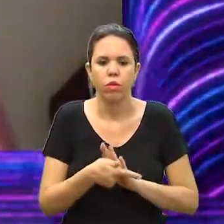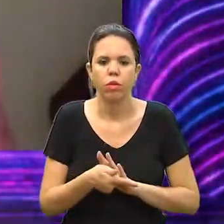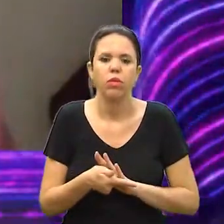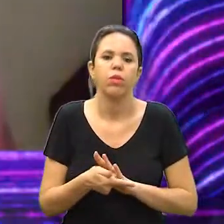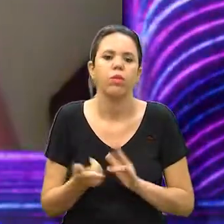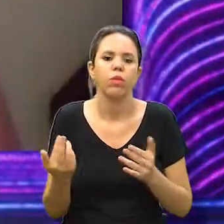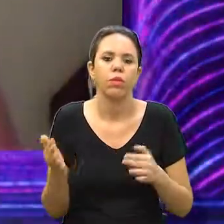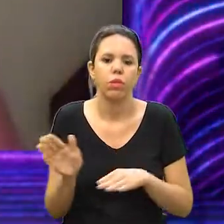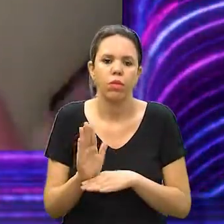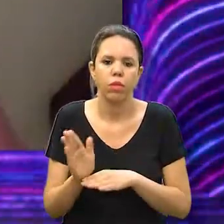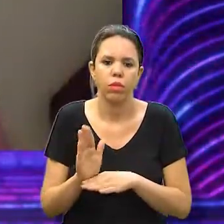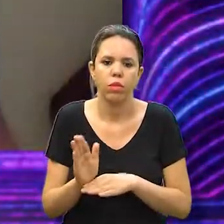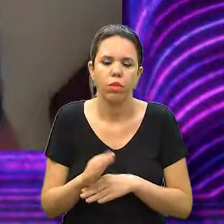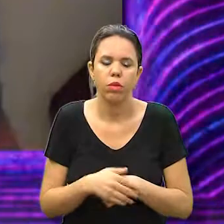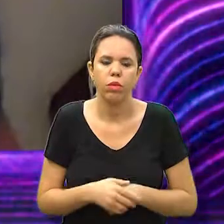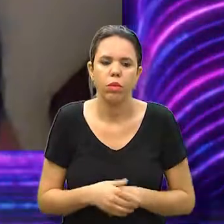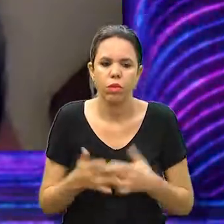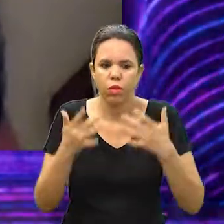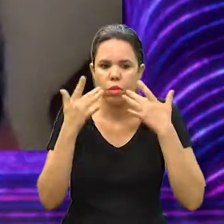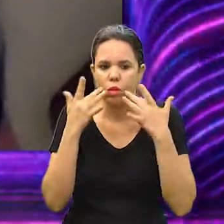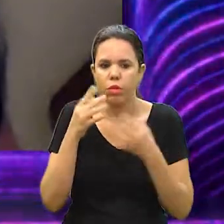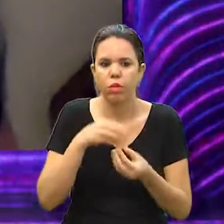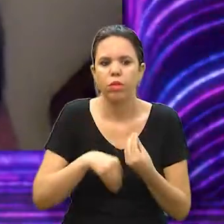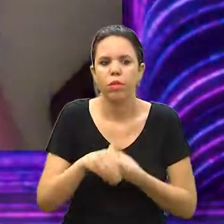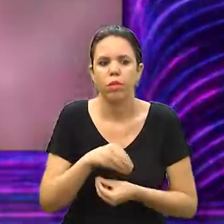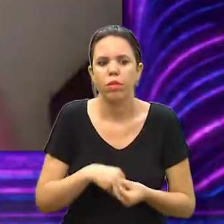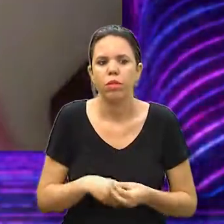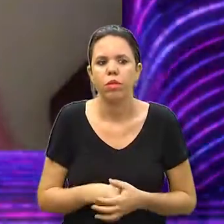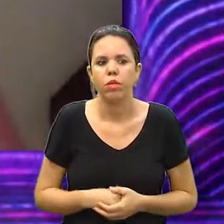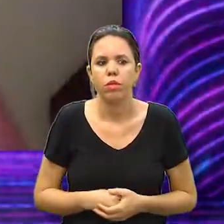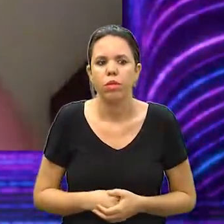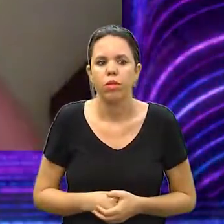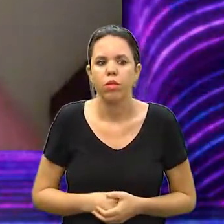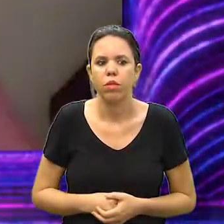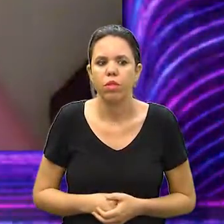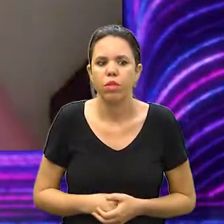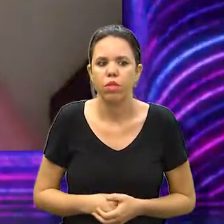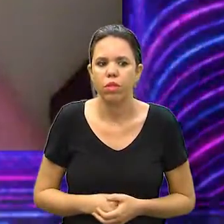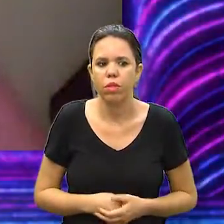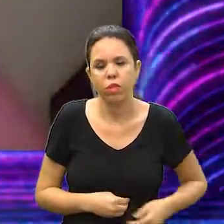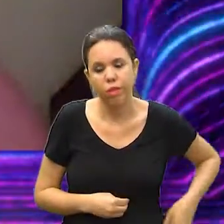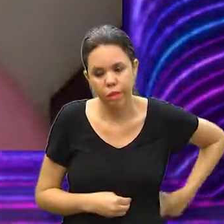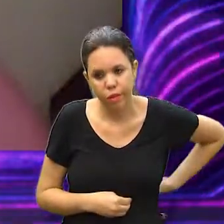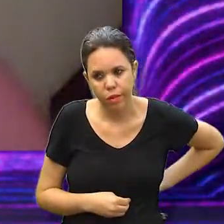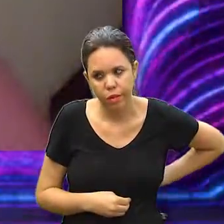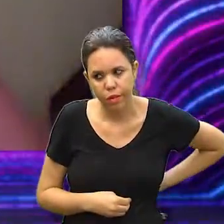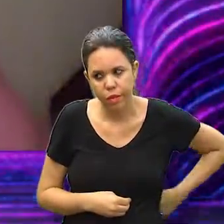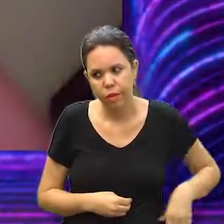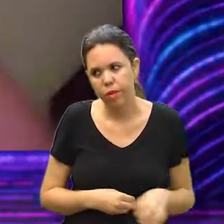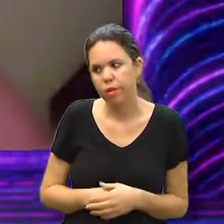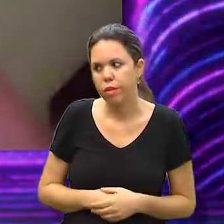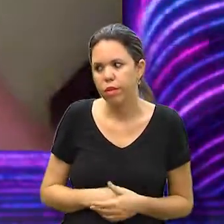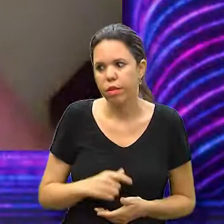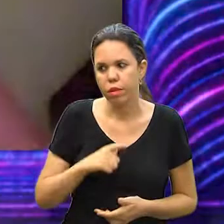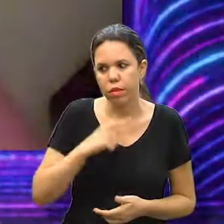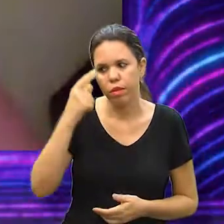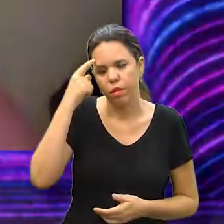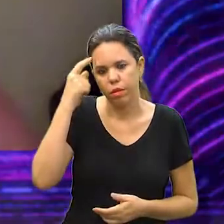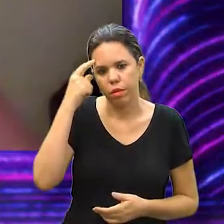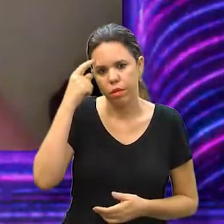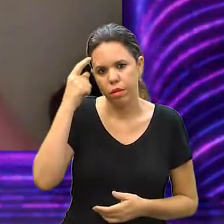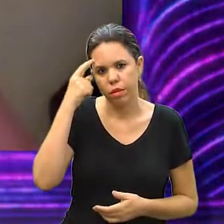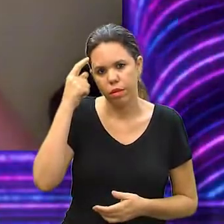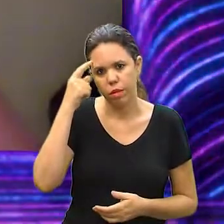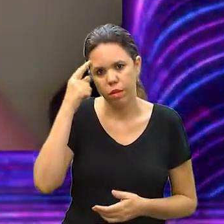cinema, roteiro de audiovisual. O meu foi teatro, texto de teatro e dela de roteiro. E no final, na Mary Shelley, nós